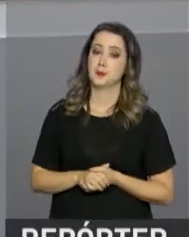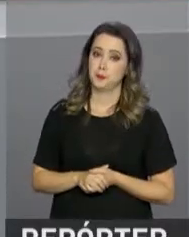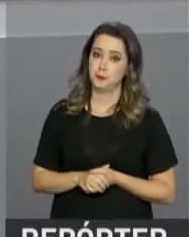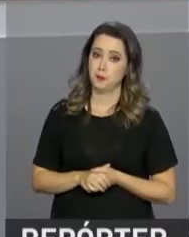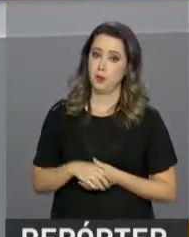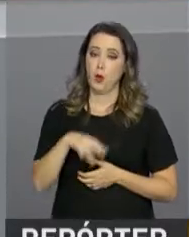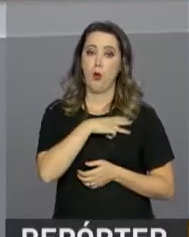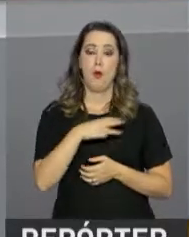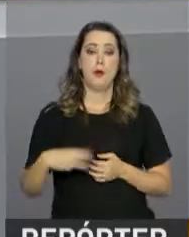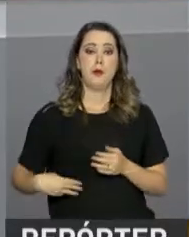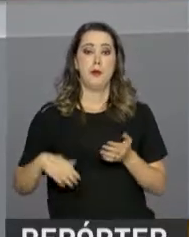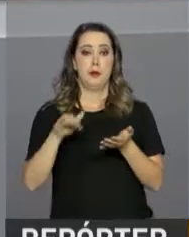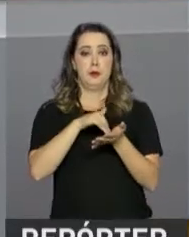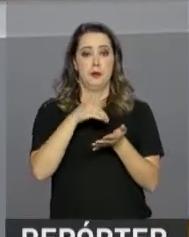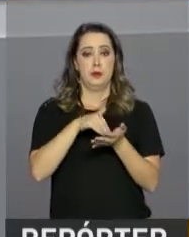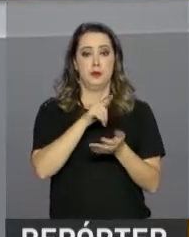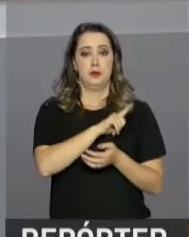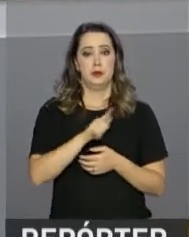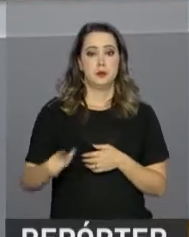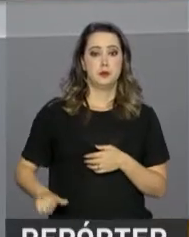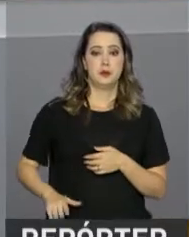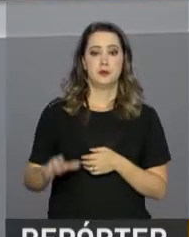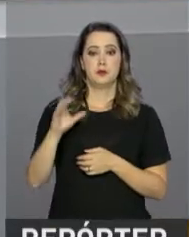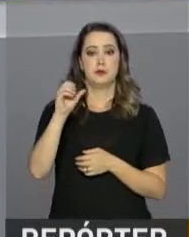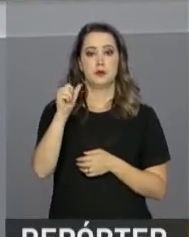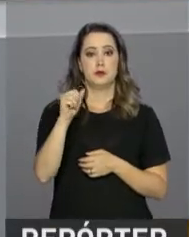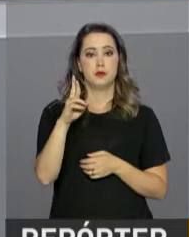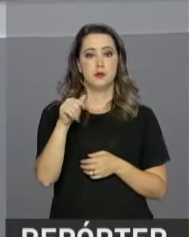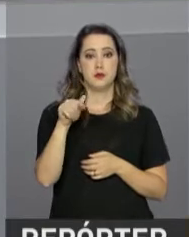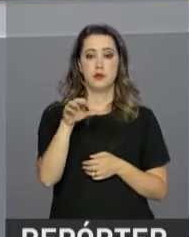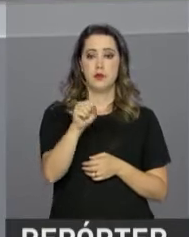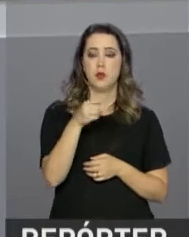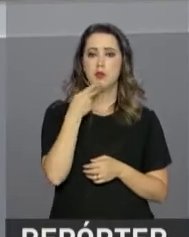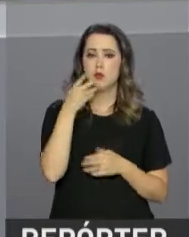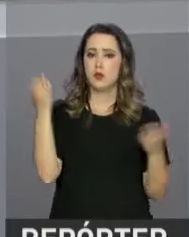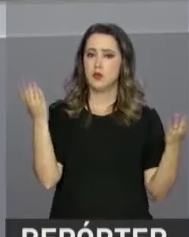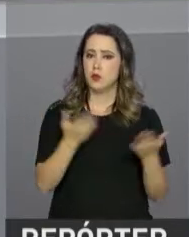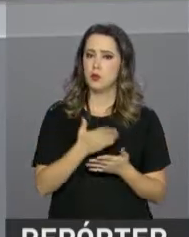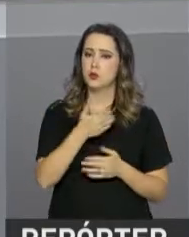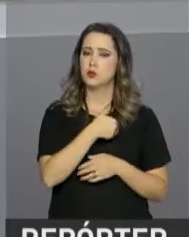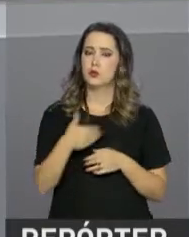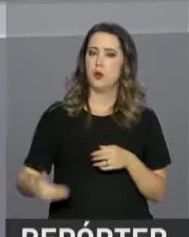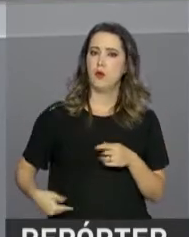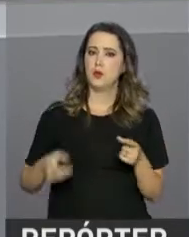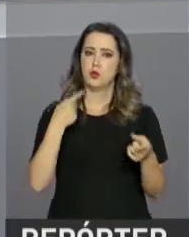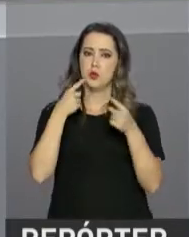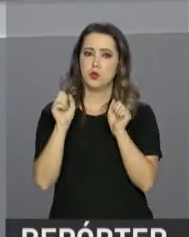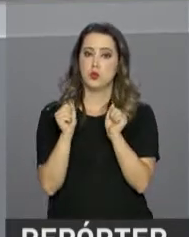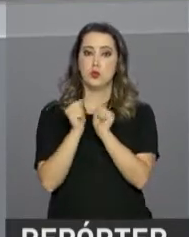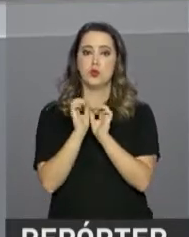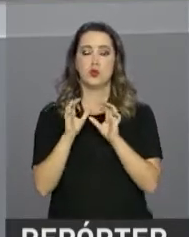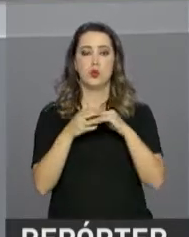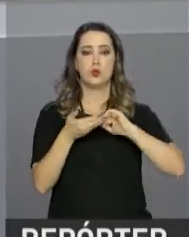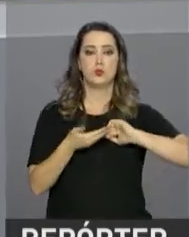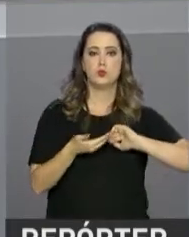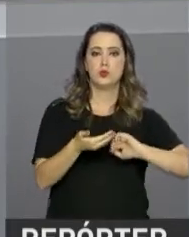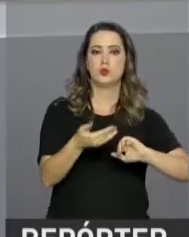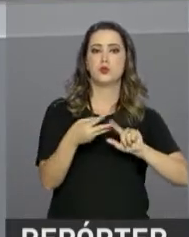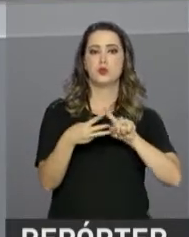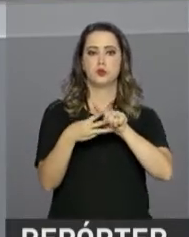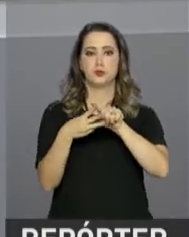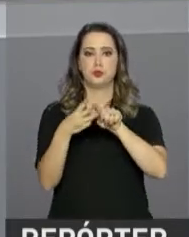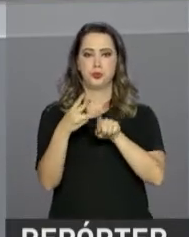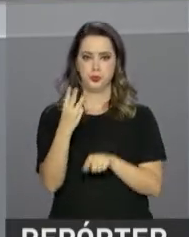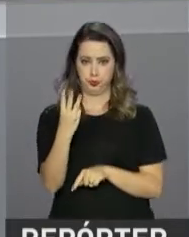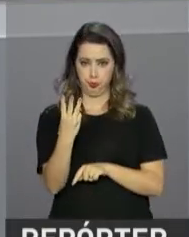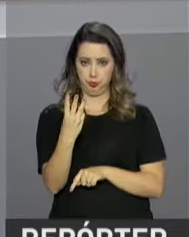ministro da secretaria de governo carlos marun disse hoje que o governo discute com a base aliada no congresso nacional três projetos prioritários